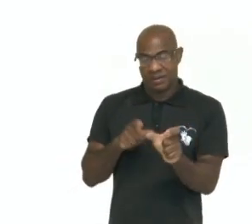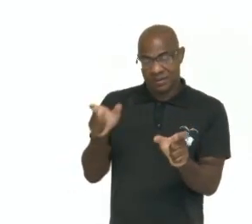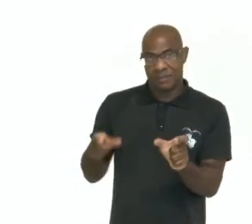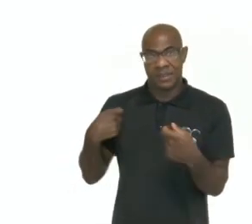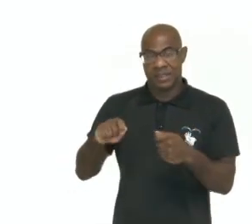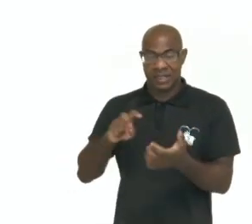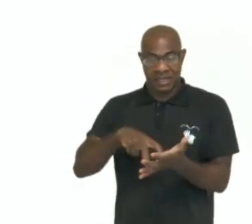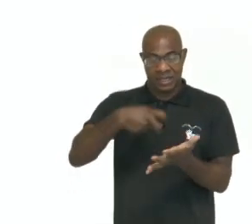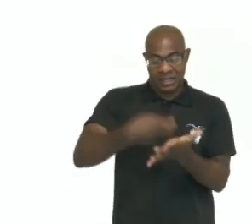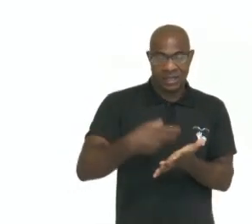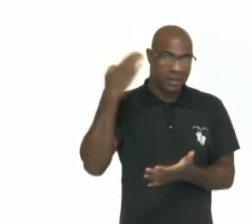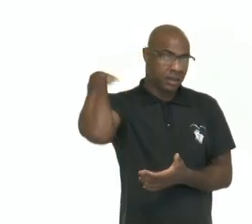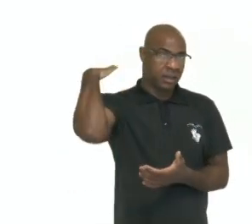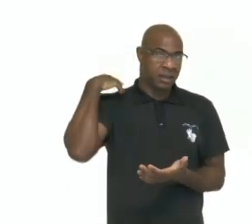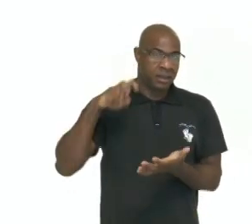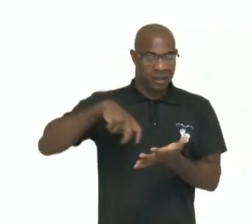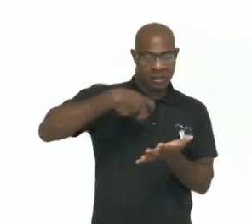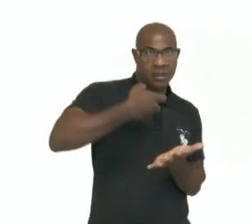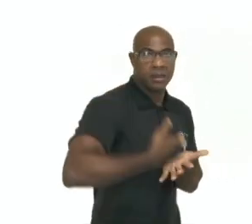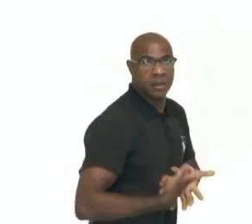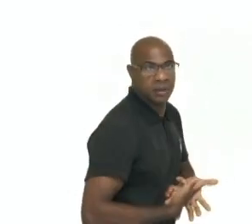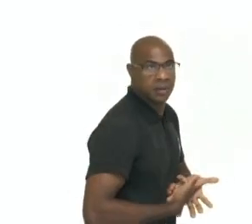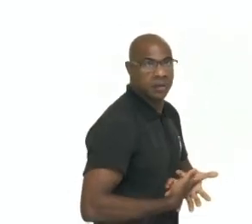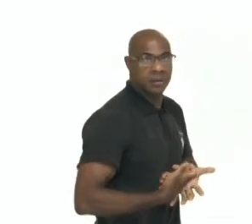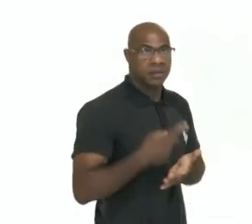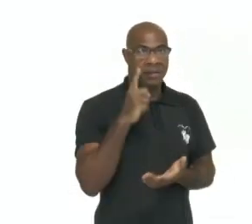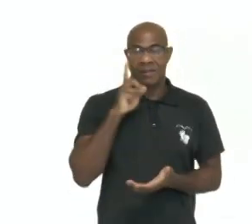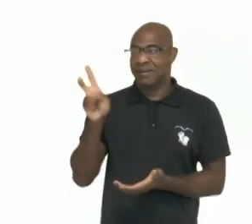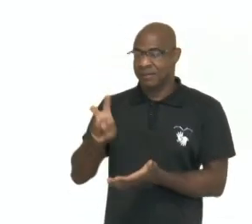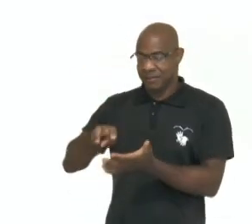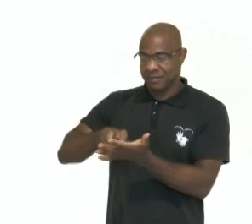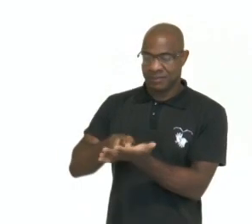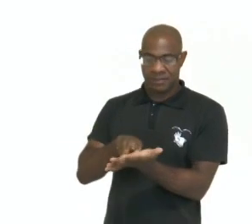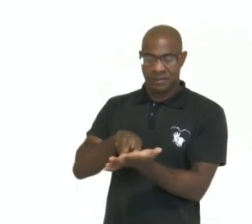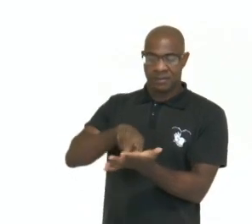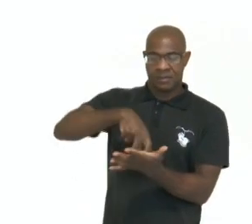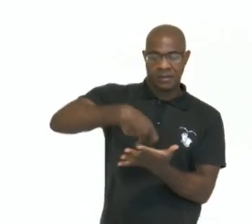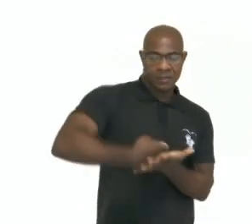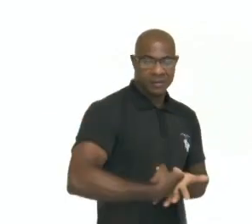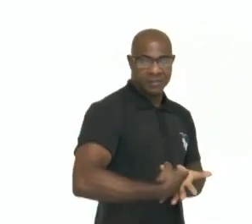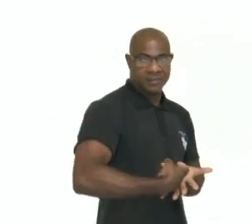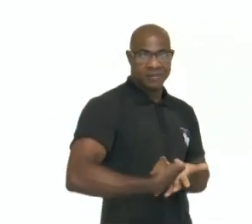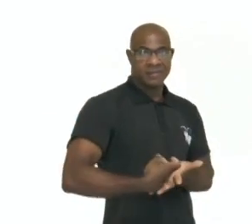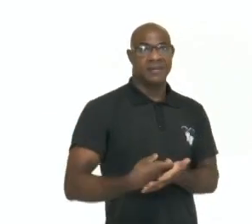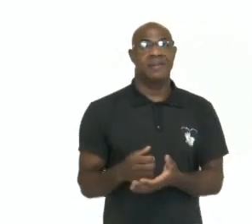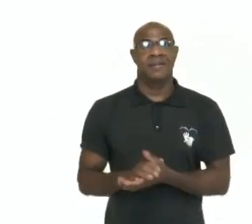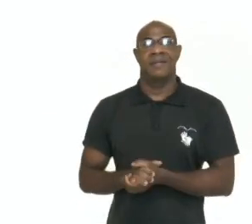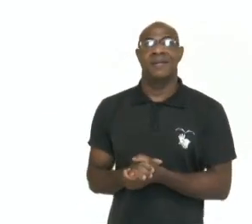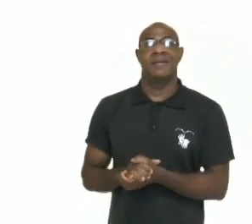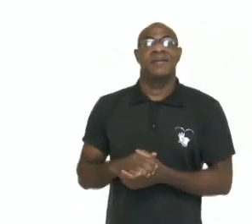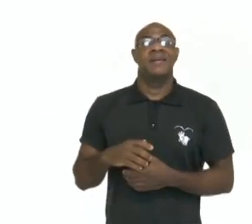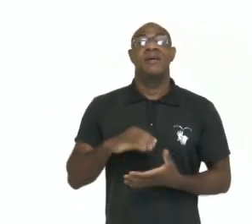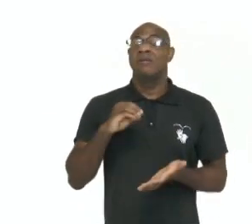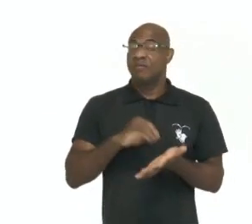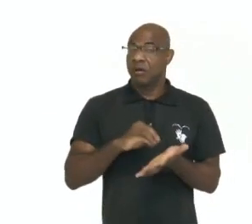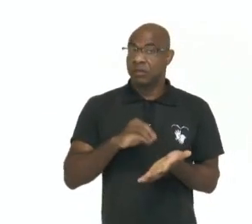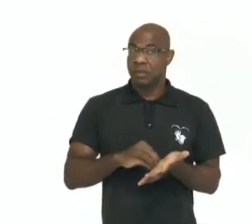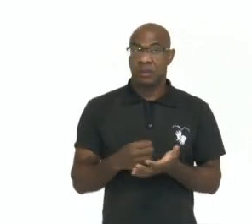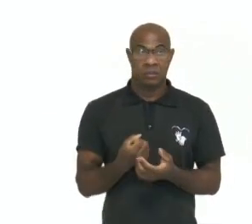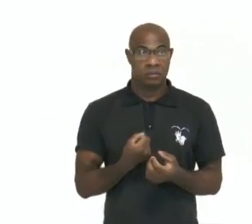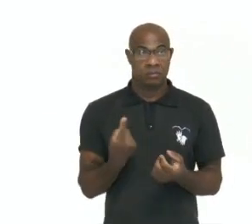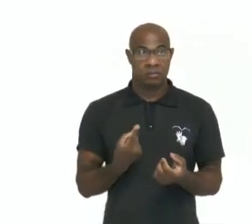no chão. Tá claro? Objetivo, né? Faltando um ou mais desses elementos, o golpe vira